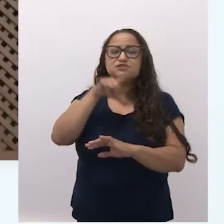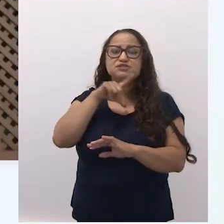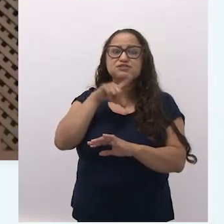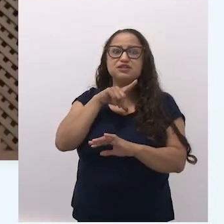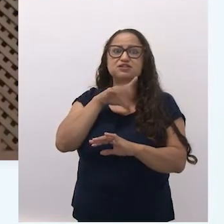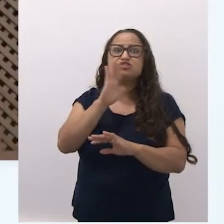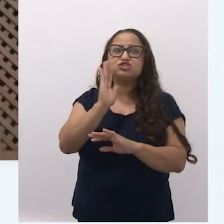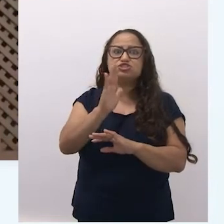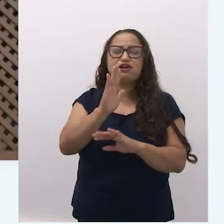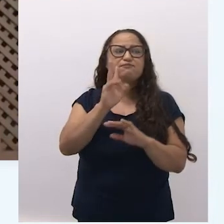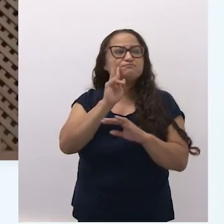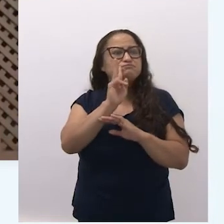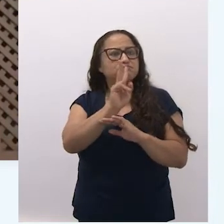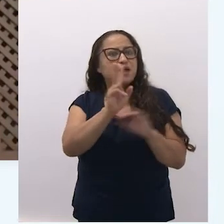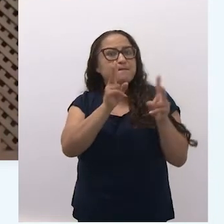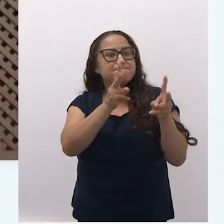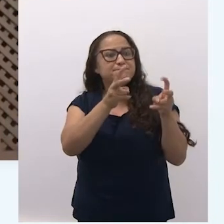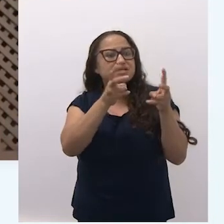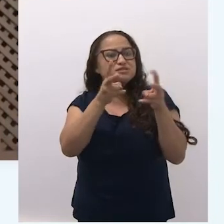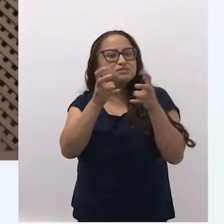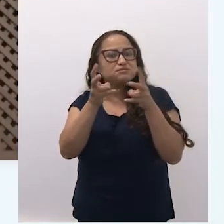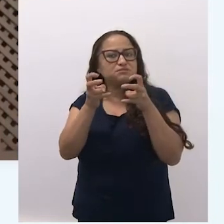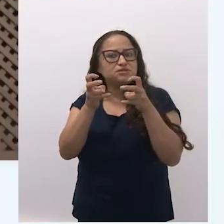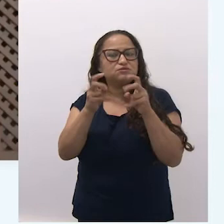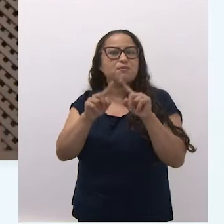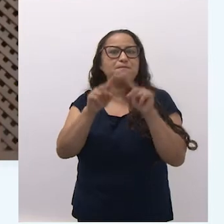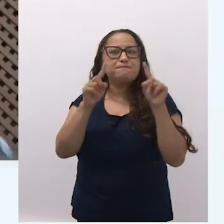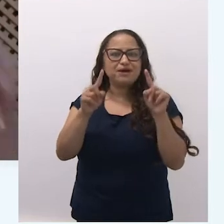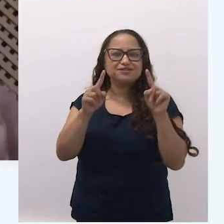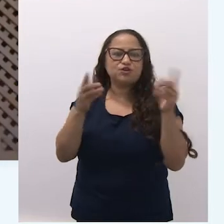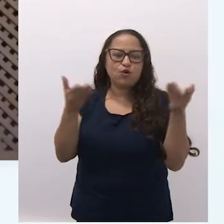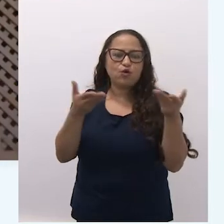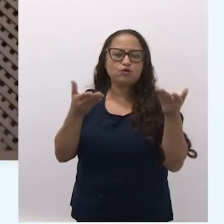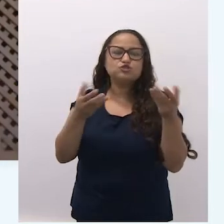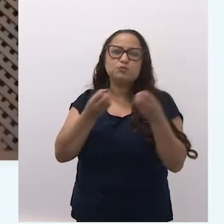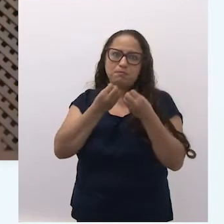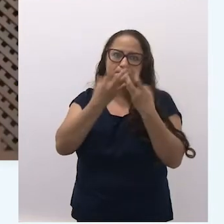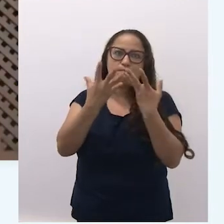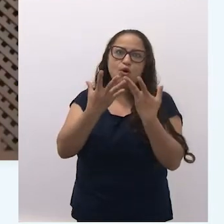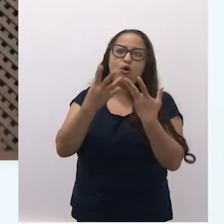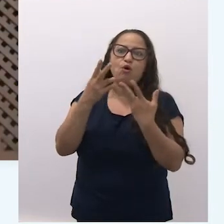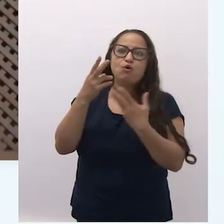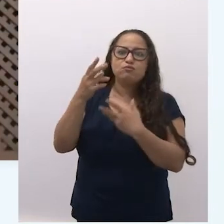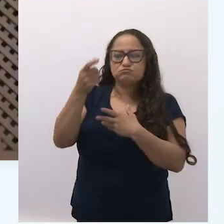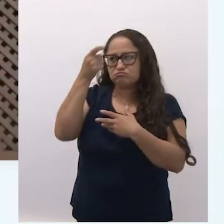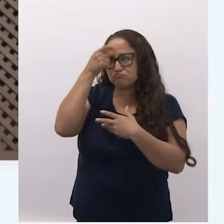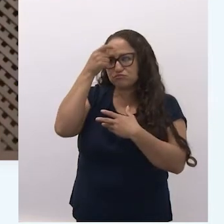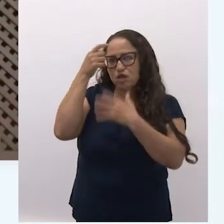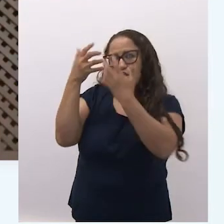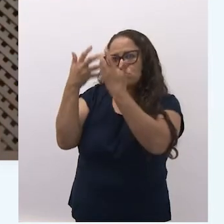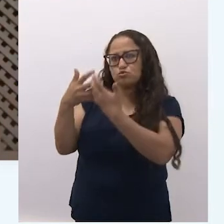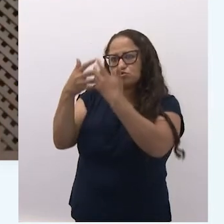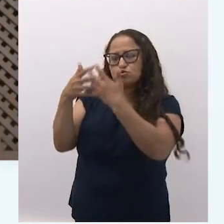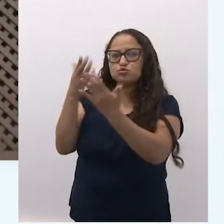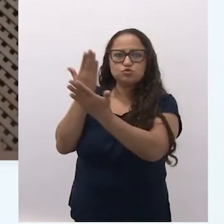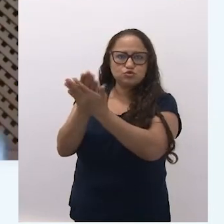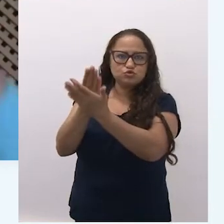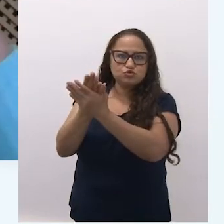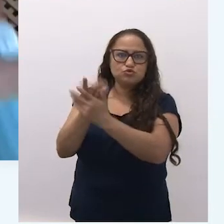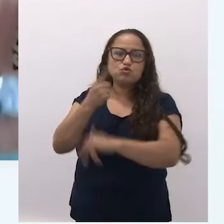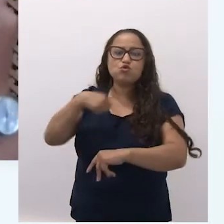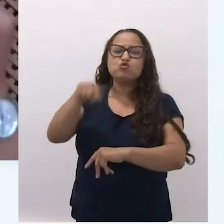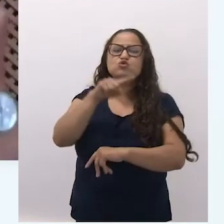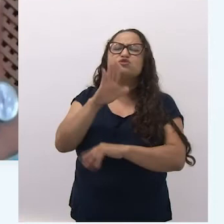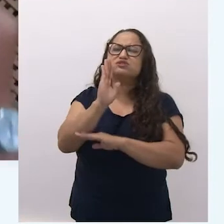com imagens. Mas graças a neurociências, hoje em dia, a gente já tem um estudo do cérebro e a gente já sabe